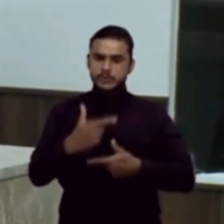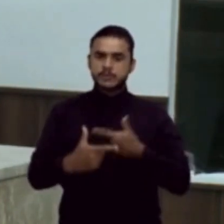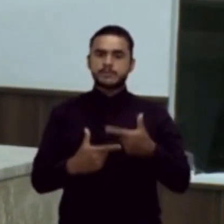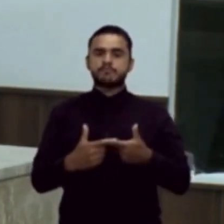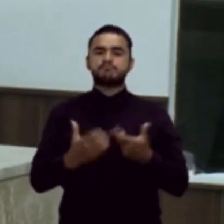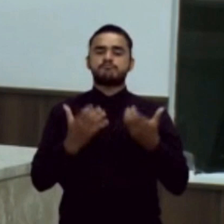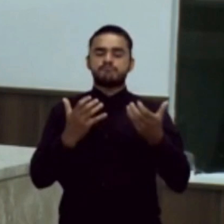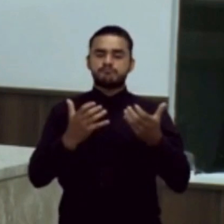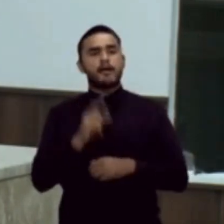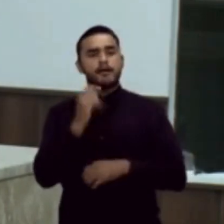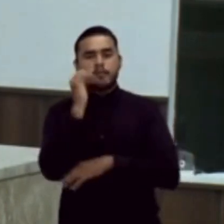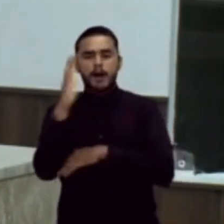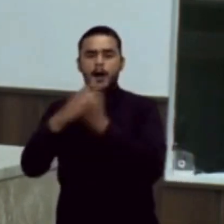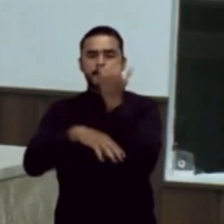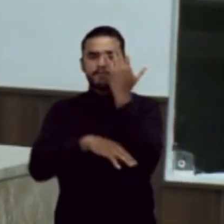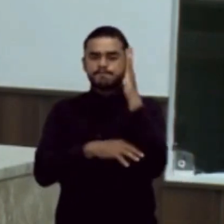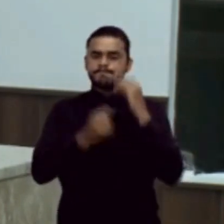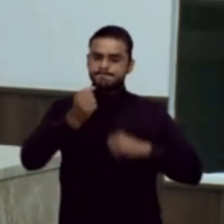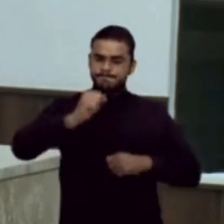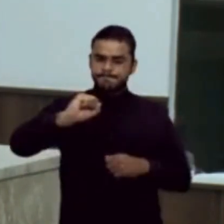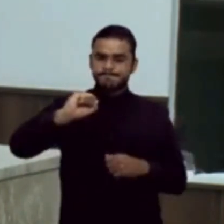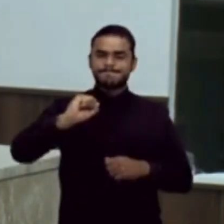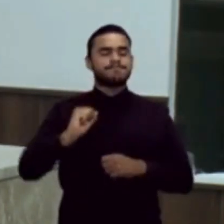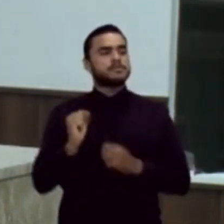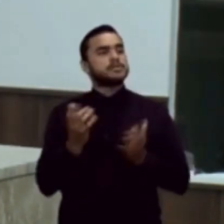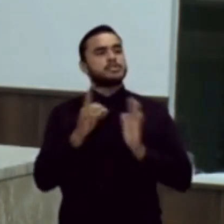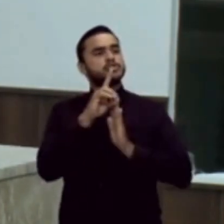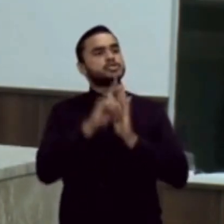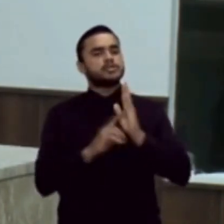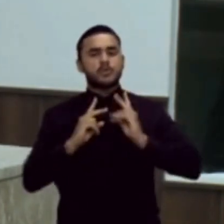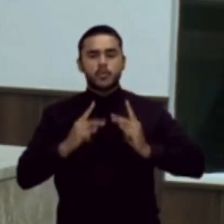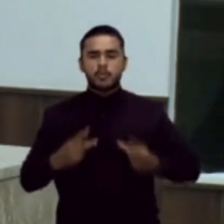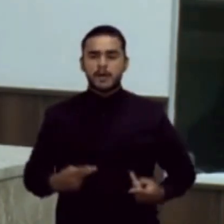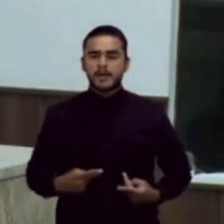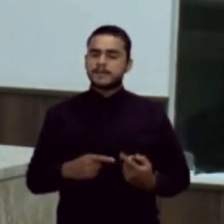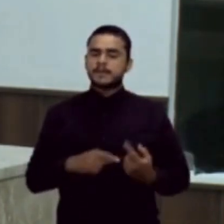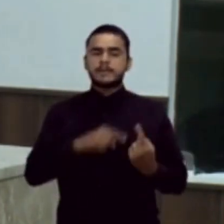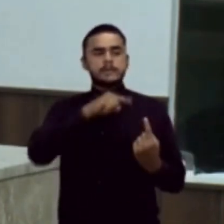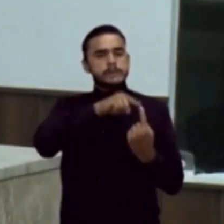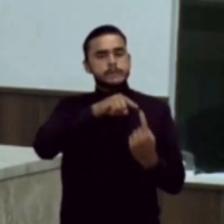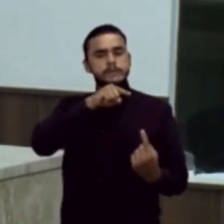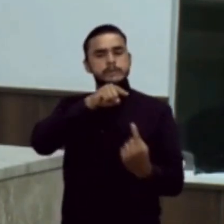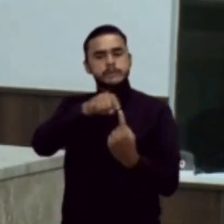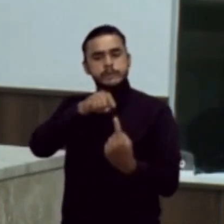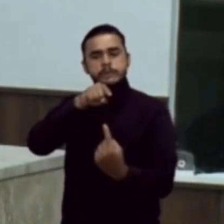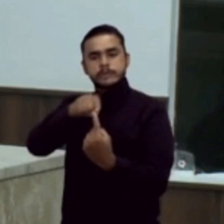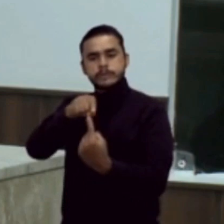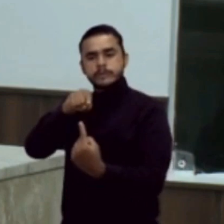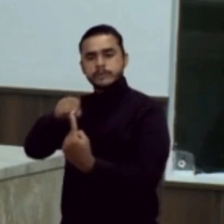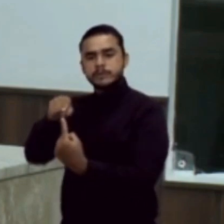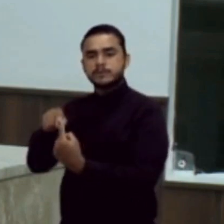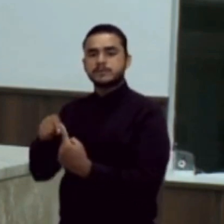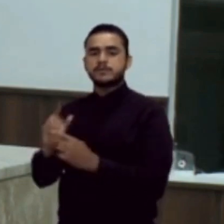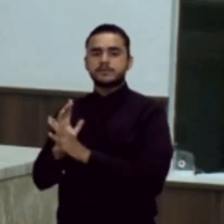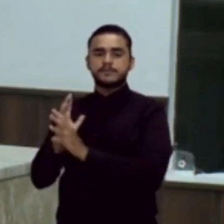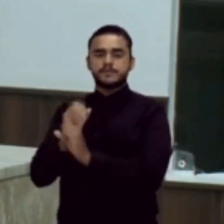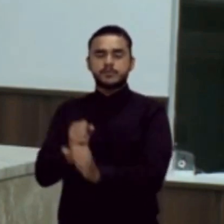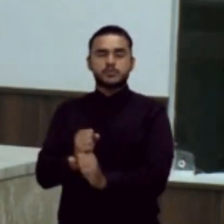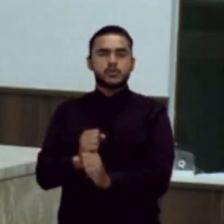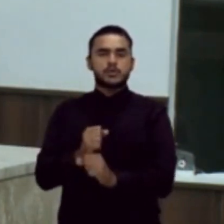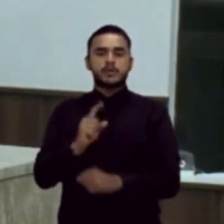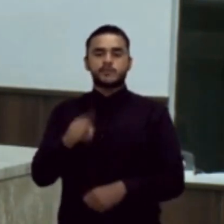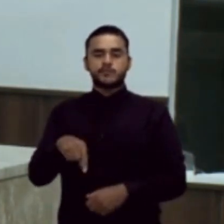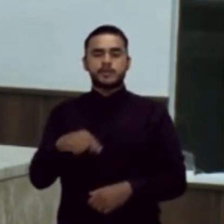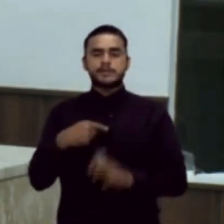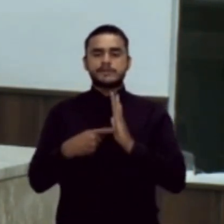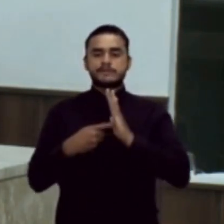da educação pública, um conjunto de pautas que compõem a minha trajetória já de 5 mandatos como